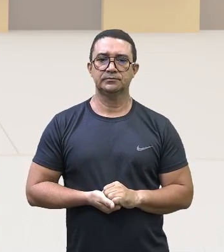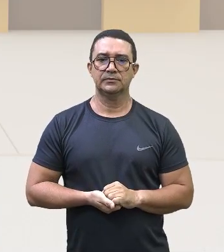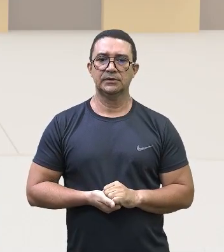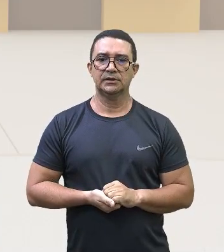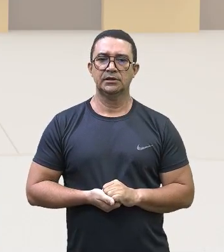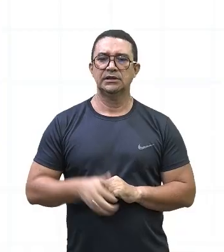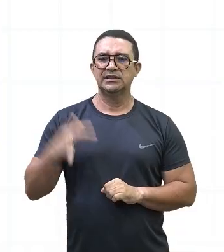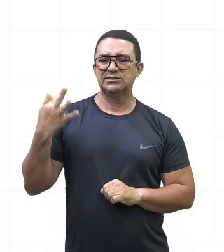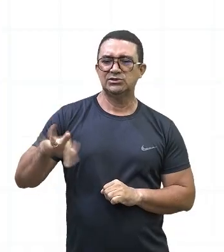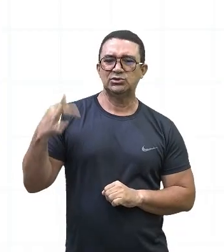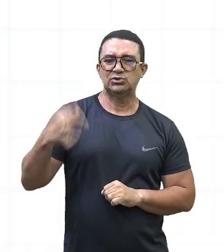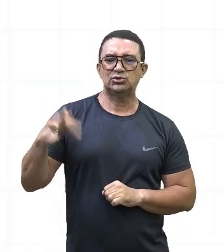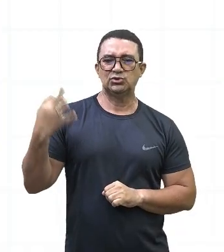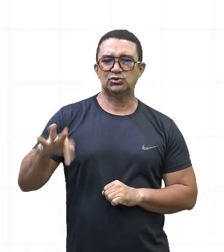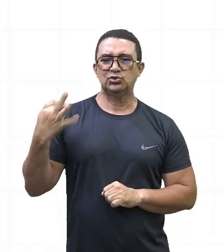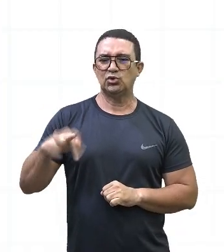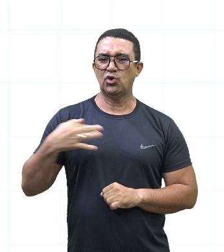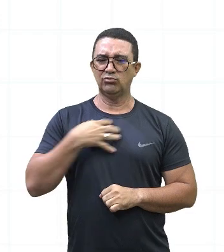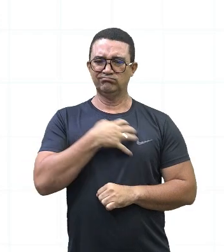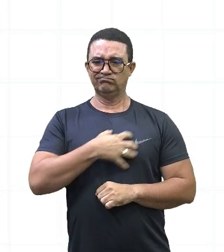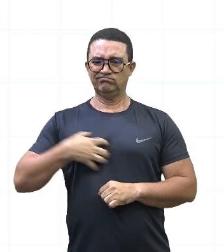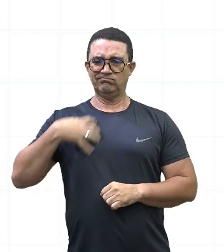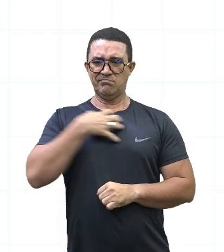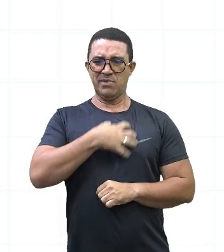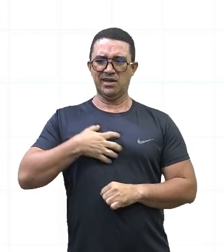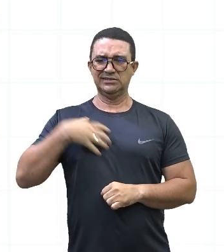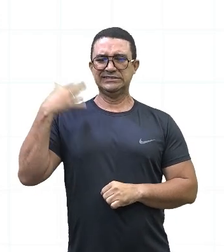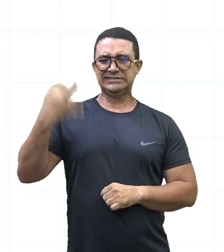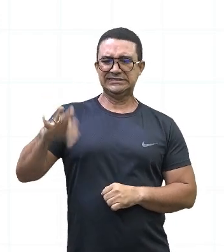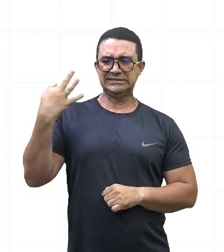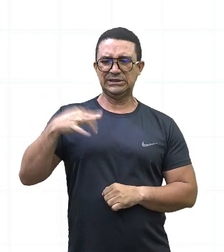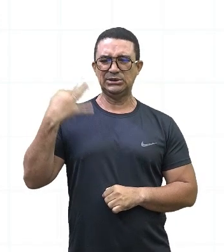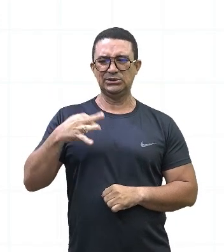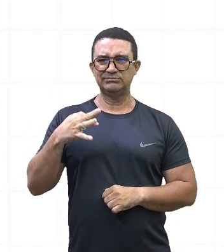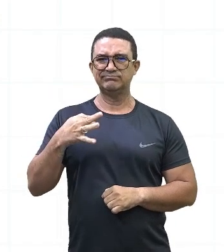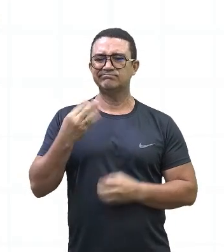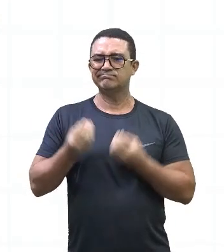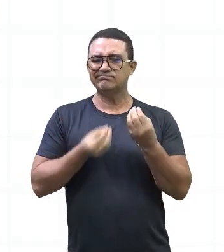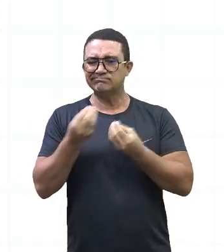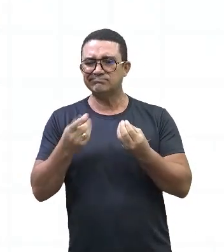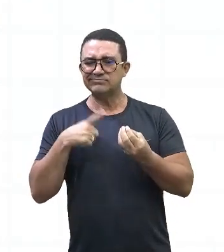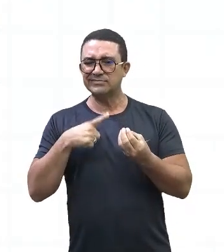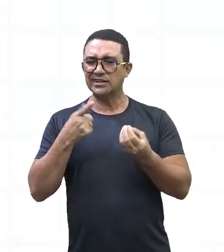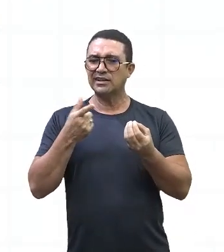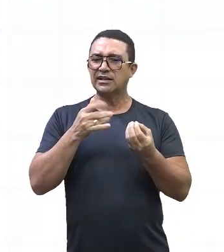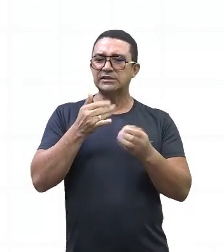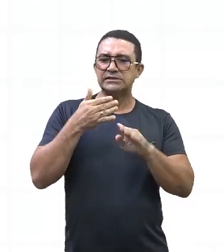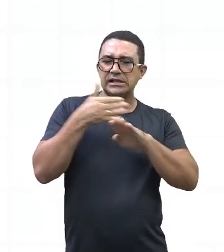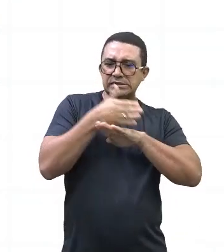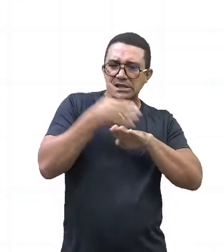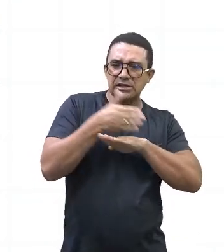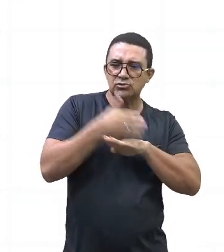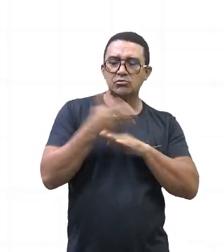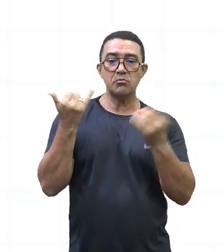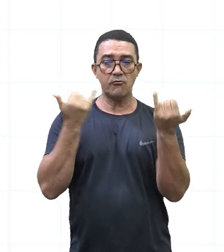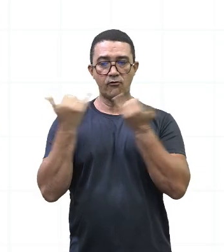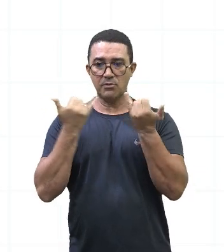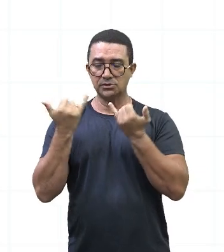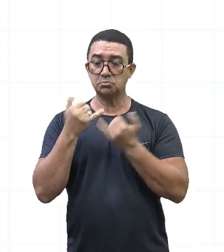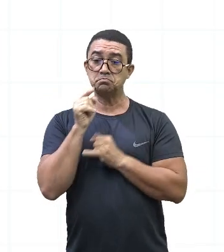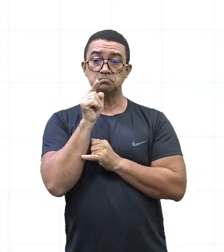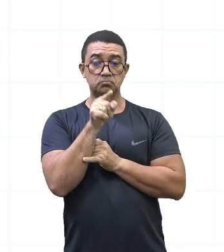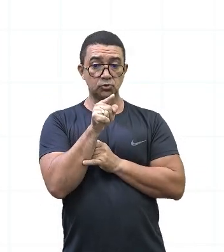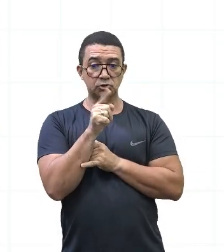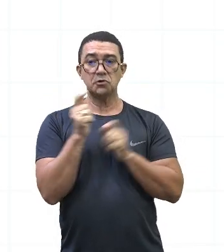ou desconforto na região peitoral, né? Então, por meio do acesso a essas informações, você